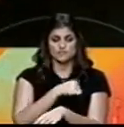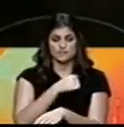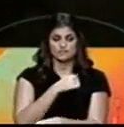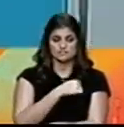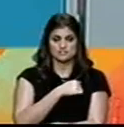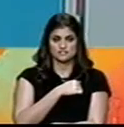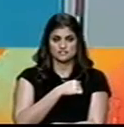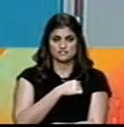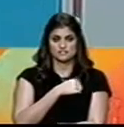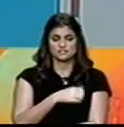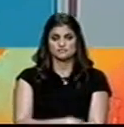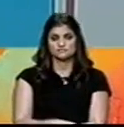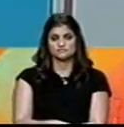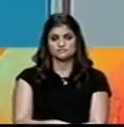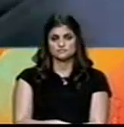de Sete,